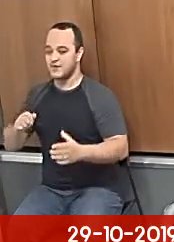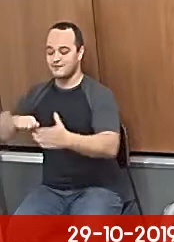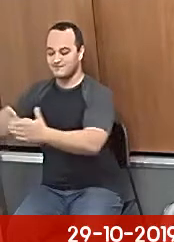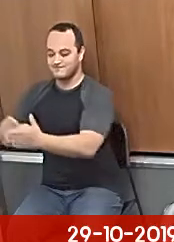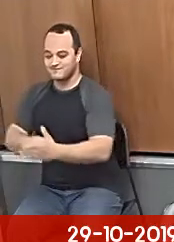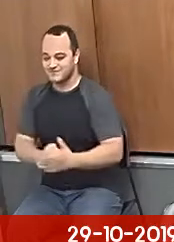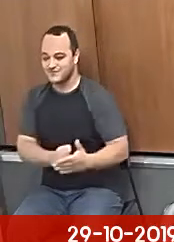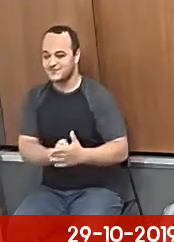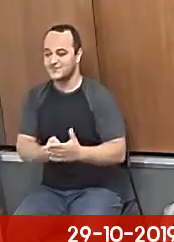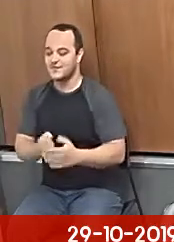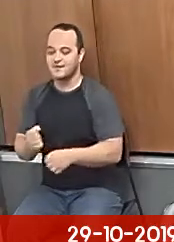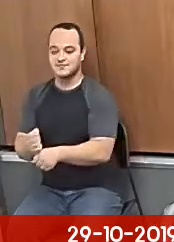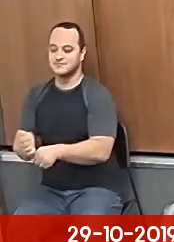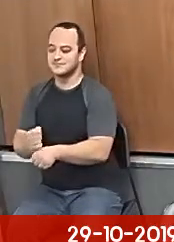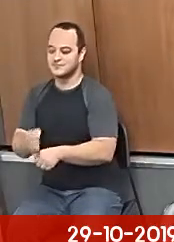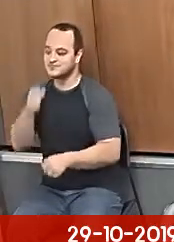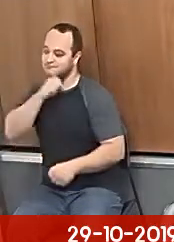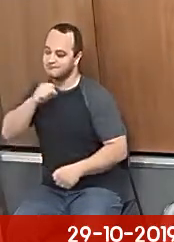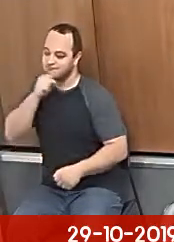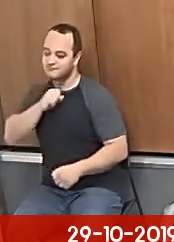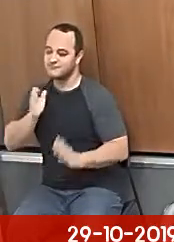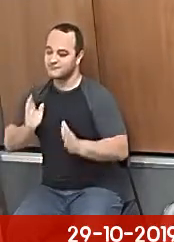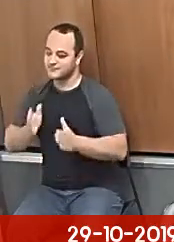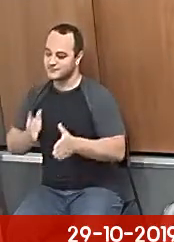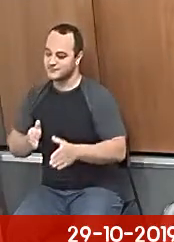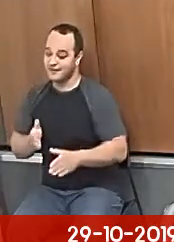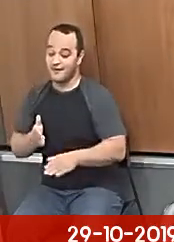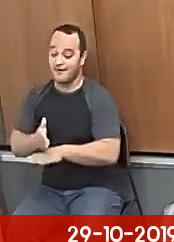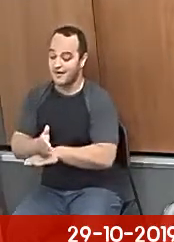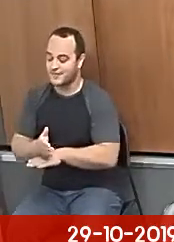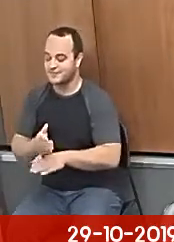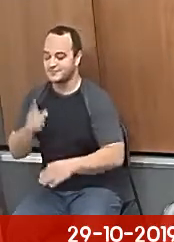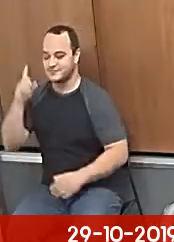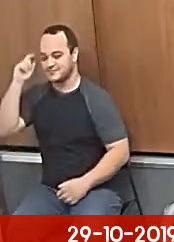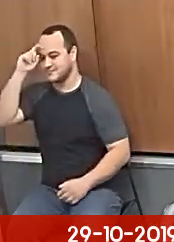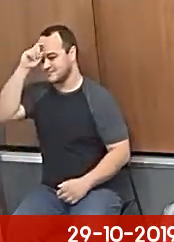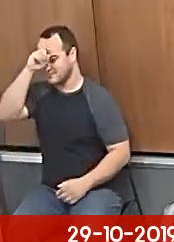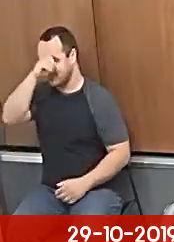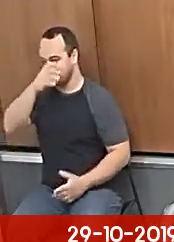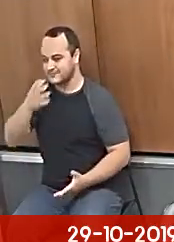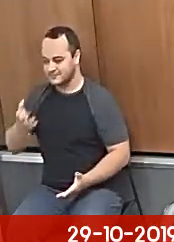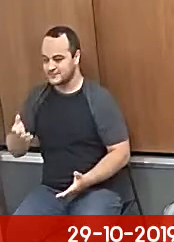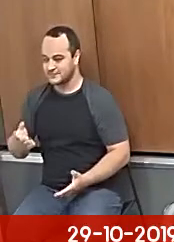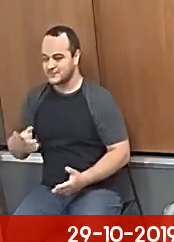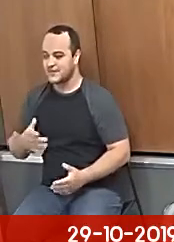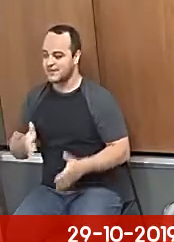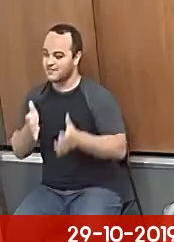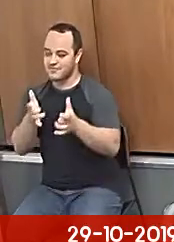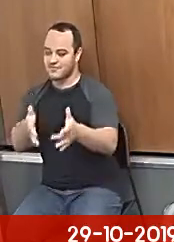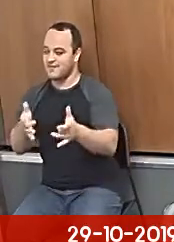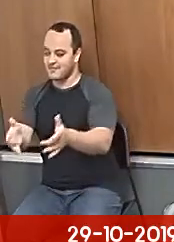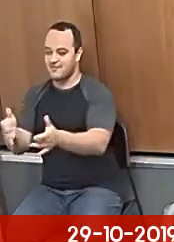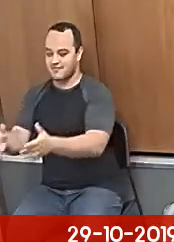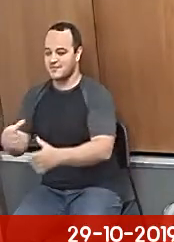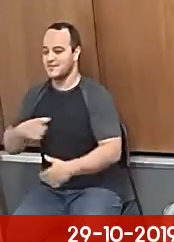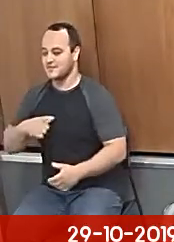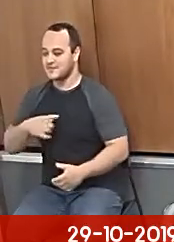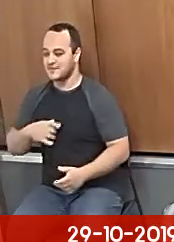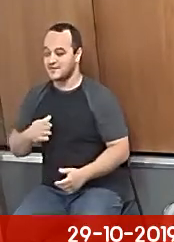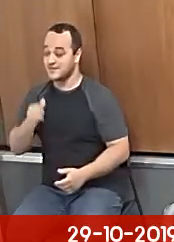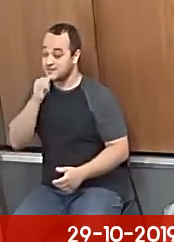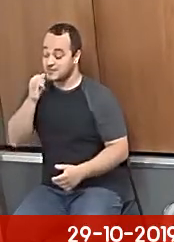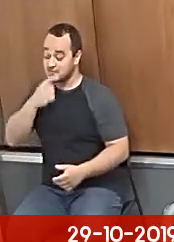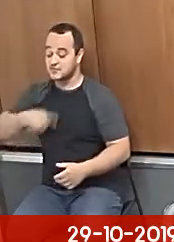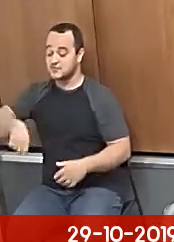anos eu fui na MP, antiga MP, né? Não sei como está o espaço lá, se ainda está abandonado. Algum exemplo de algum espaço que a